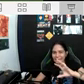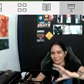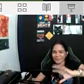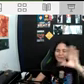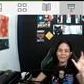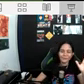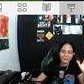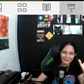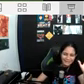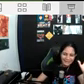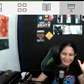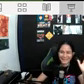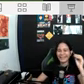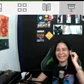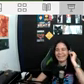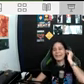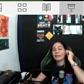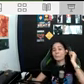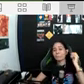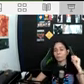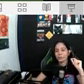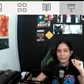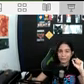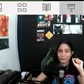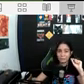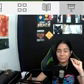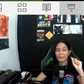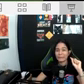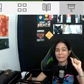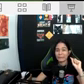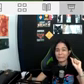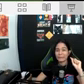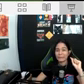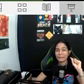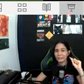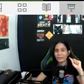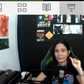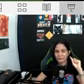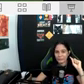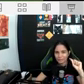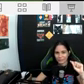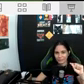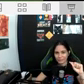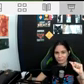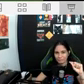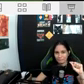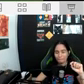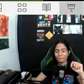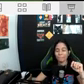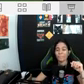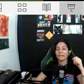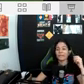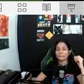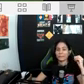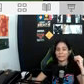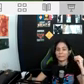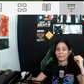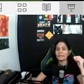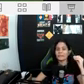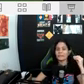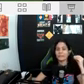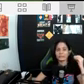Tá certo, mas não completamente certo. Por quê? A gente lembra da questão das variações ao acaso. A